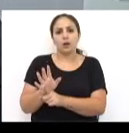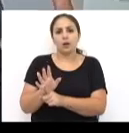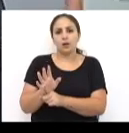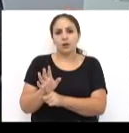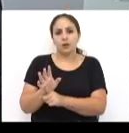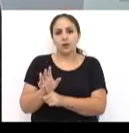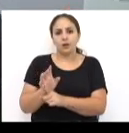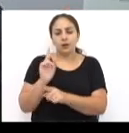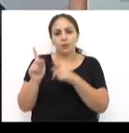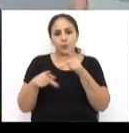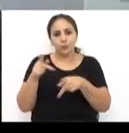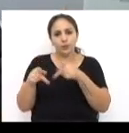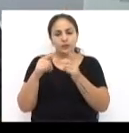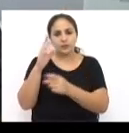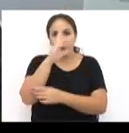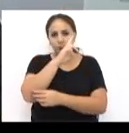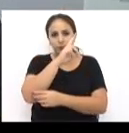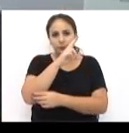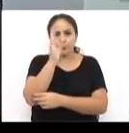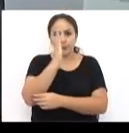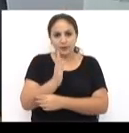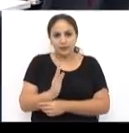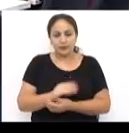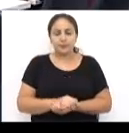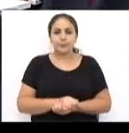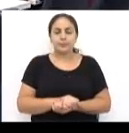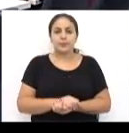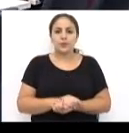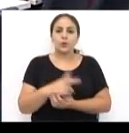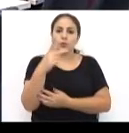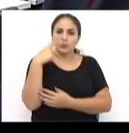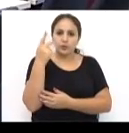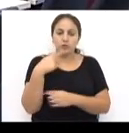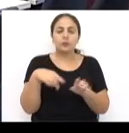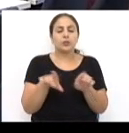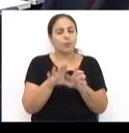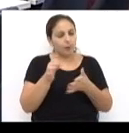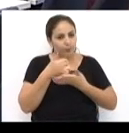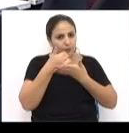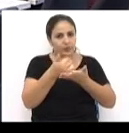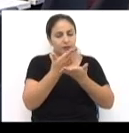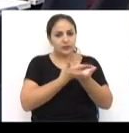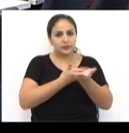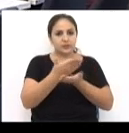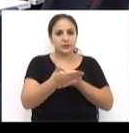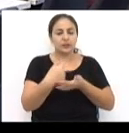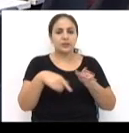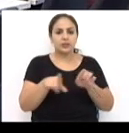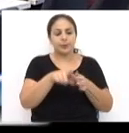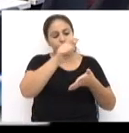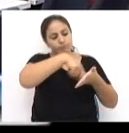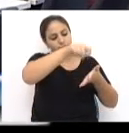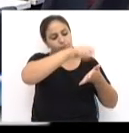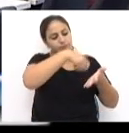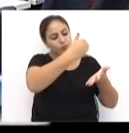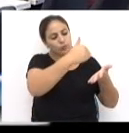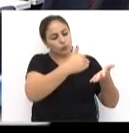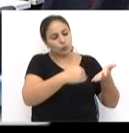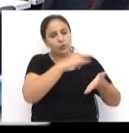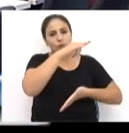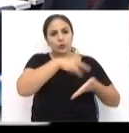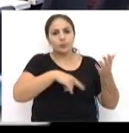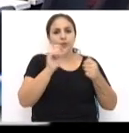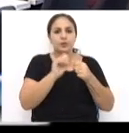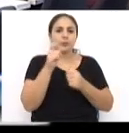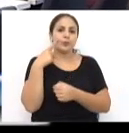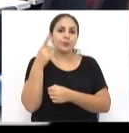brasileira contra essa famigerada PEC da Previdência. Os parlamentares também apoiaram a iniciativa e assinaram o documento feito